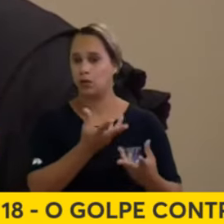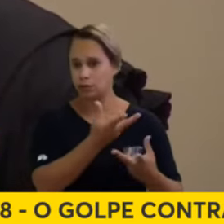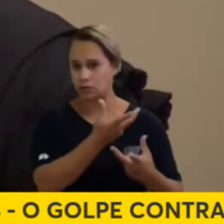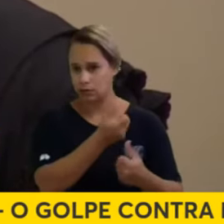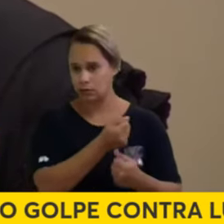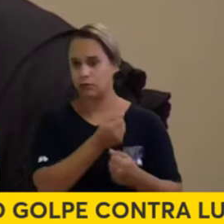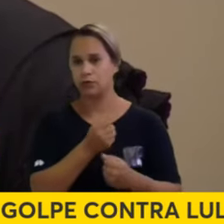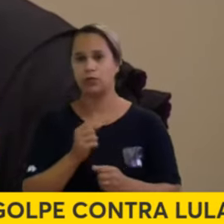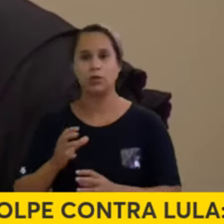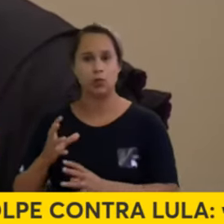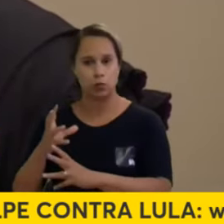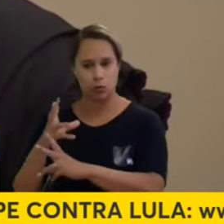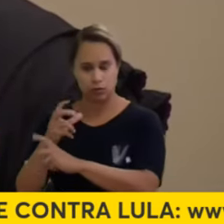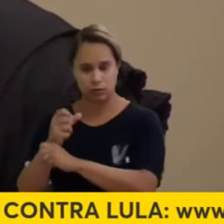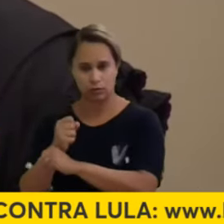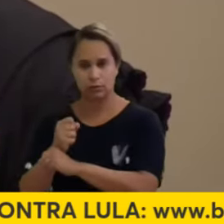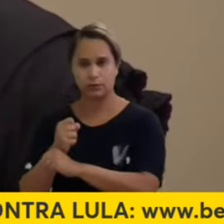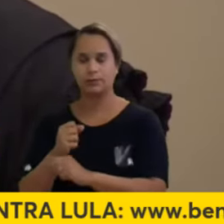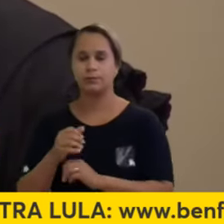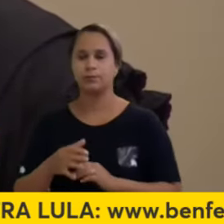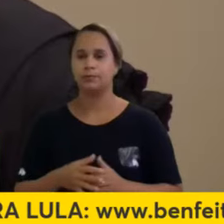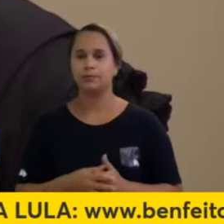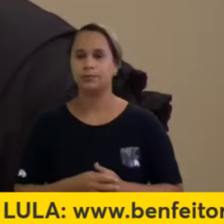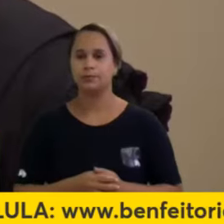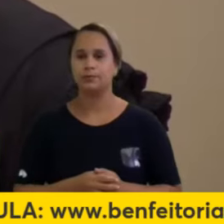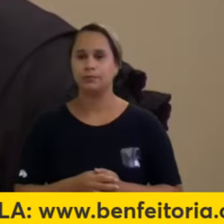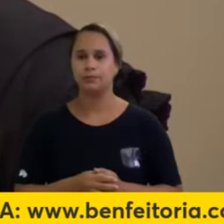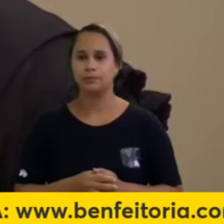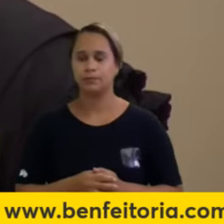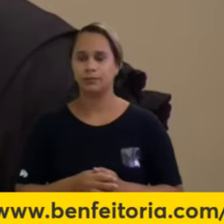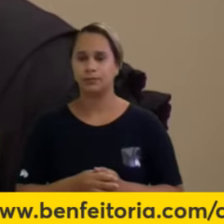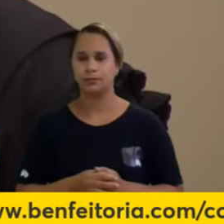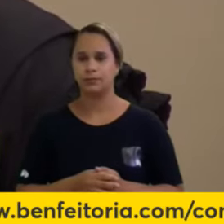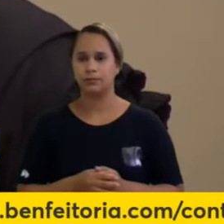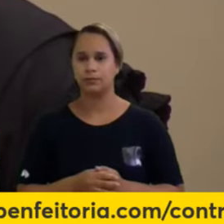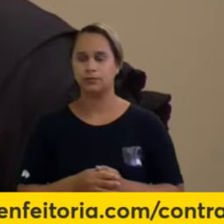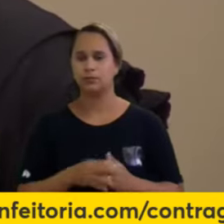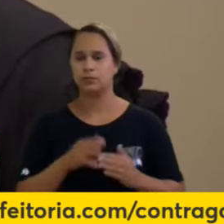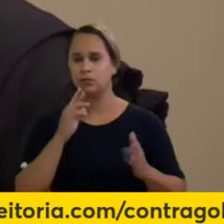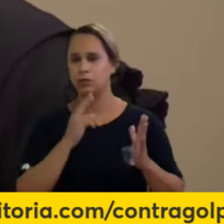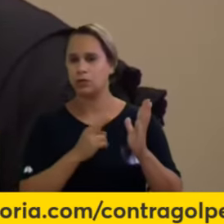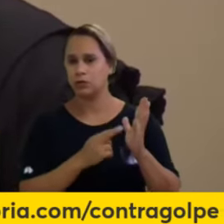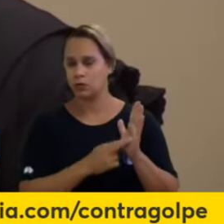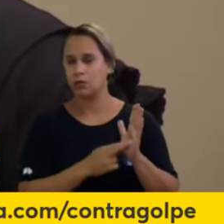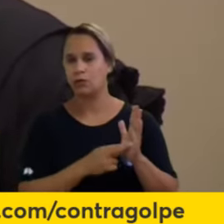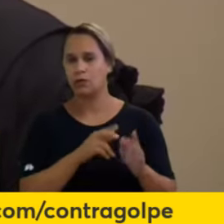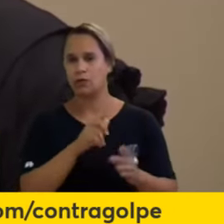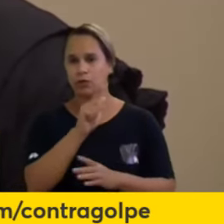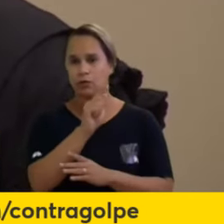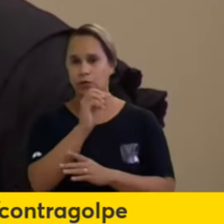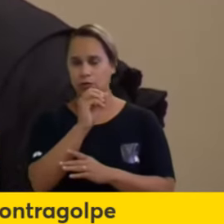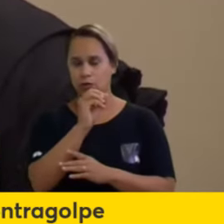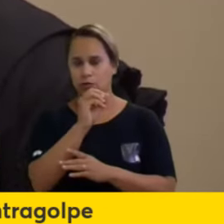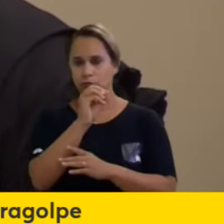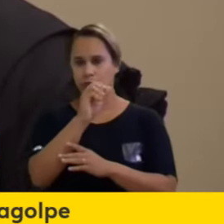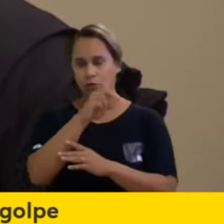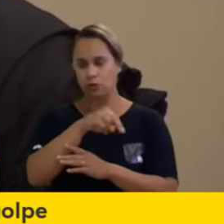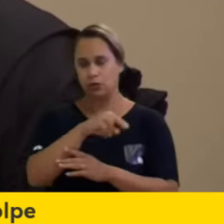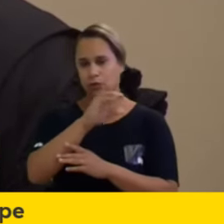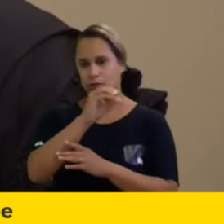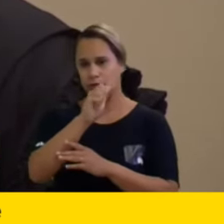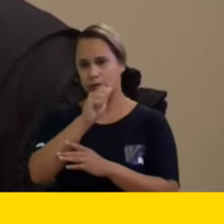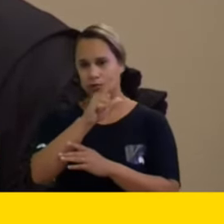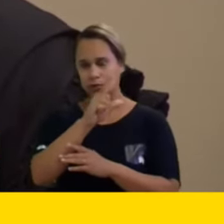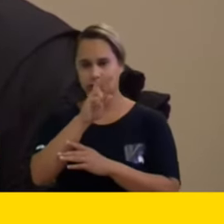ig 601 38204 relator do ministro Benedito Gonçalves que fala a gravidade é elemento típico das